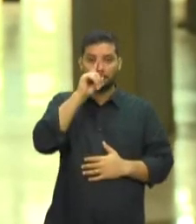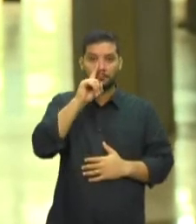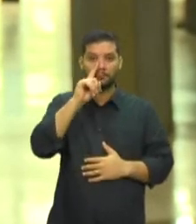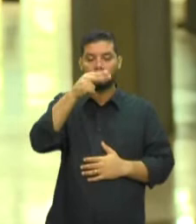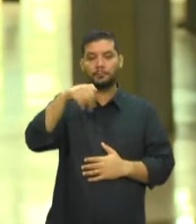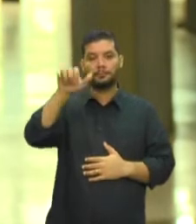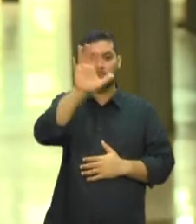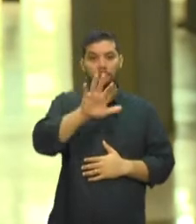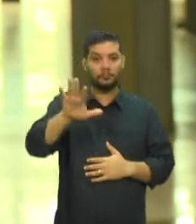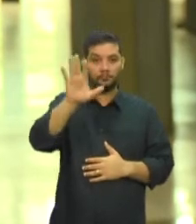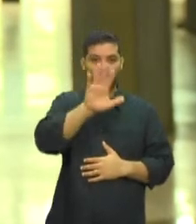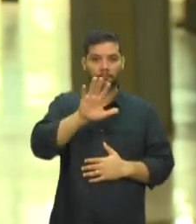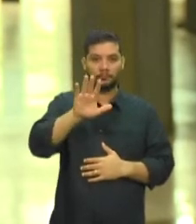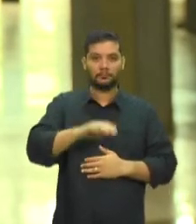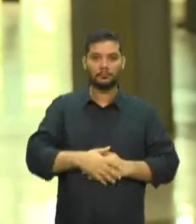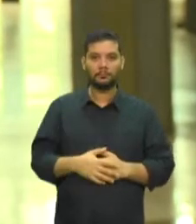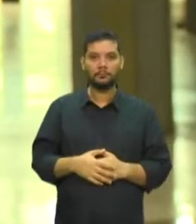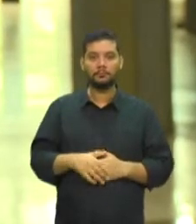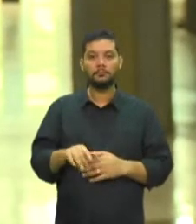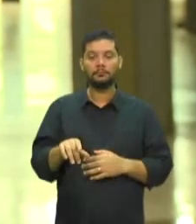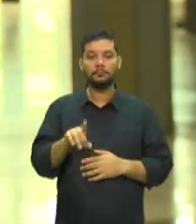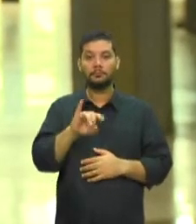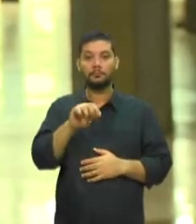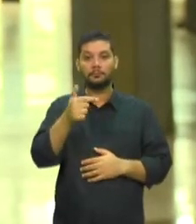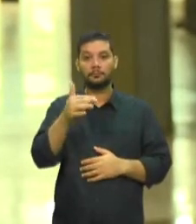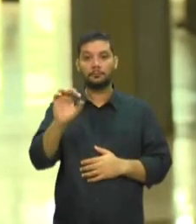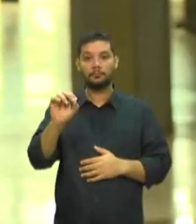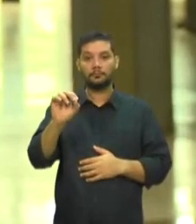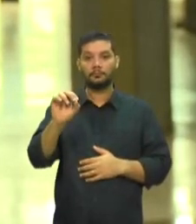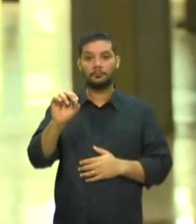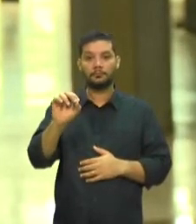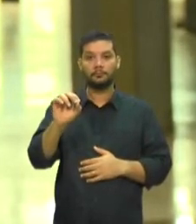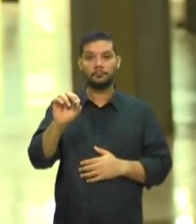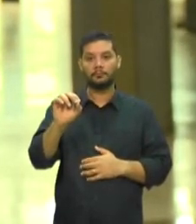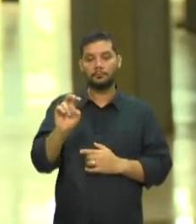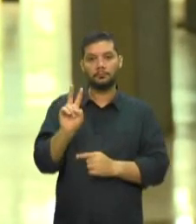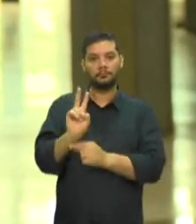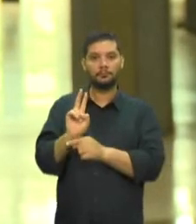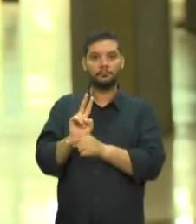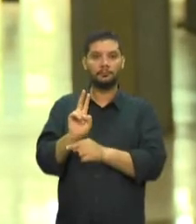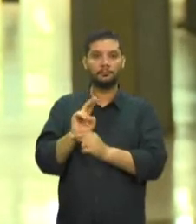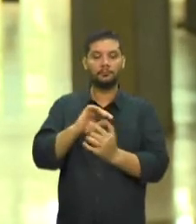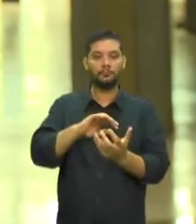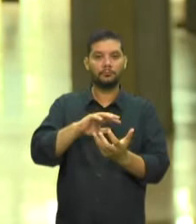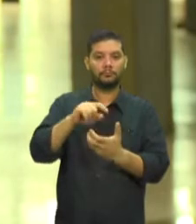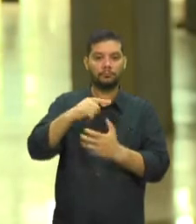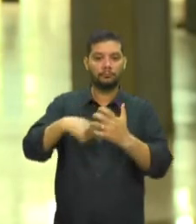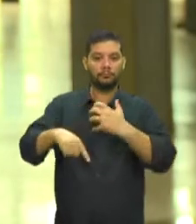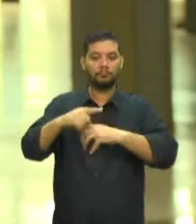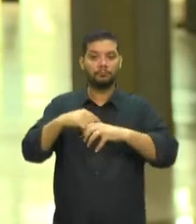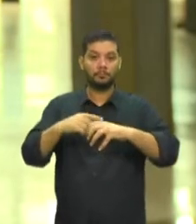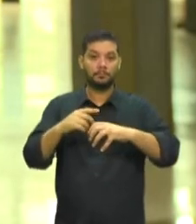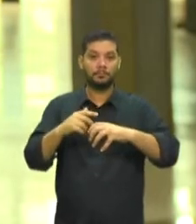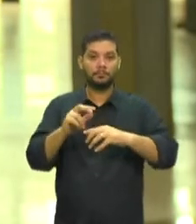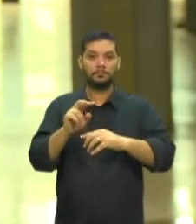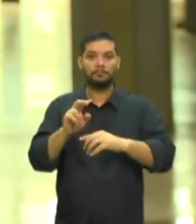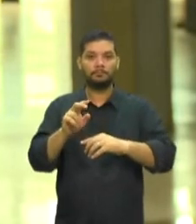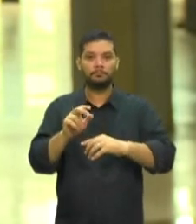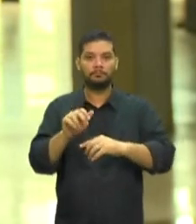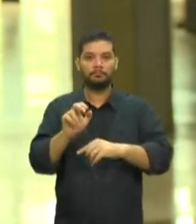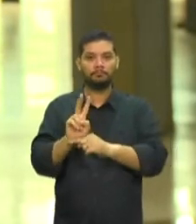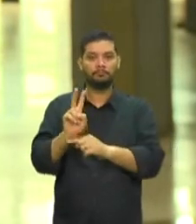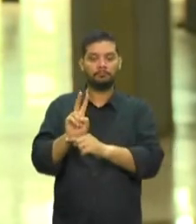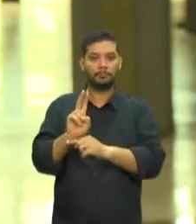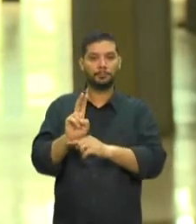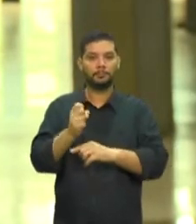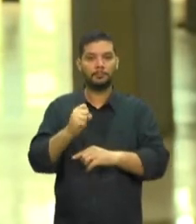também no dia 10 a gente teve o Dia Mundial de Prevenção ao Suicídio, né? Então, o Grandes Debates está sempre à frente, está sempre trazendo